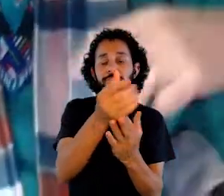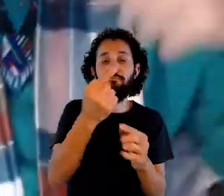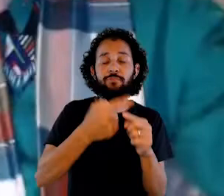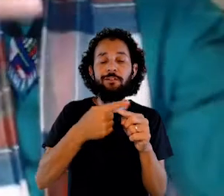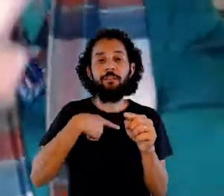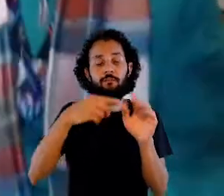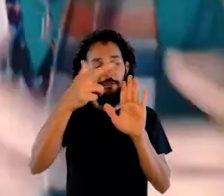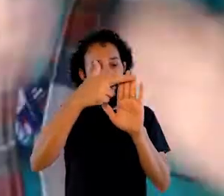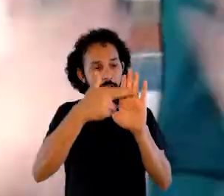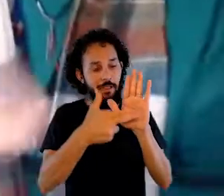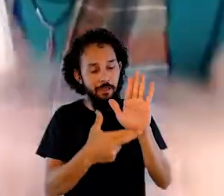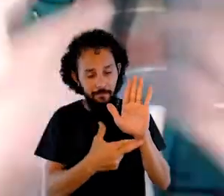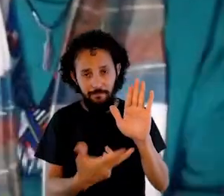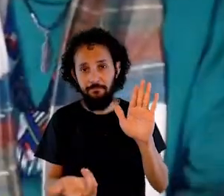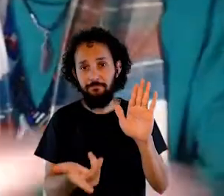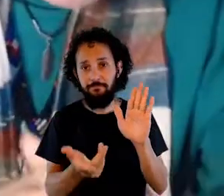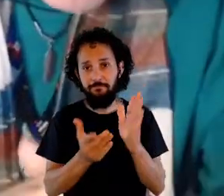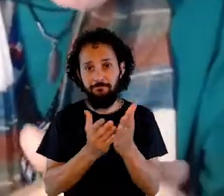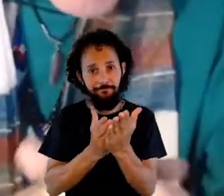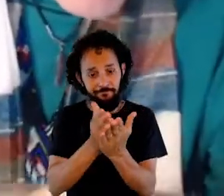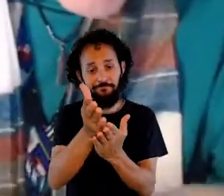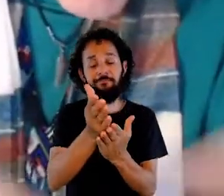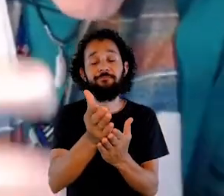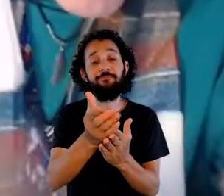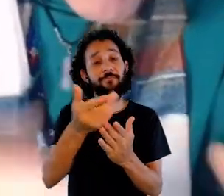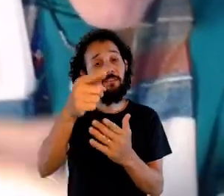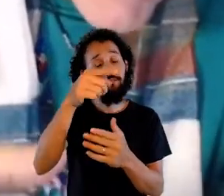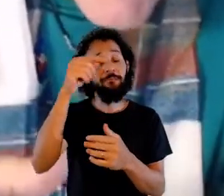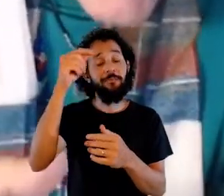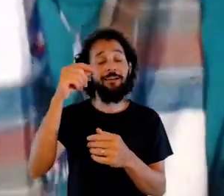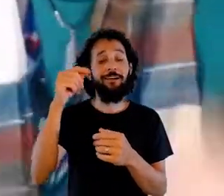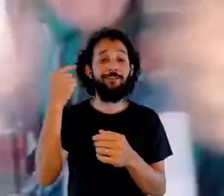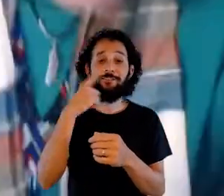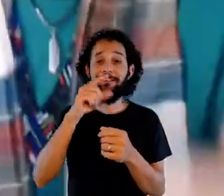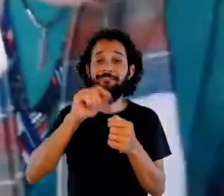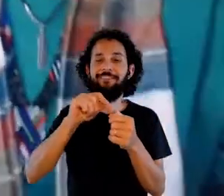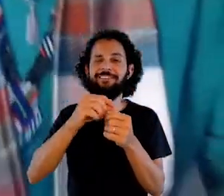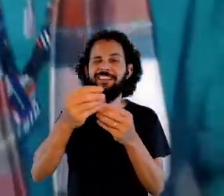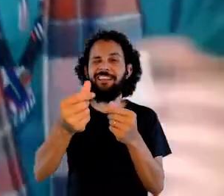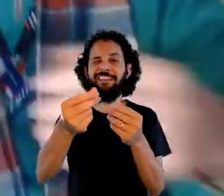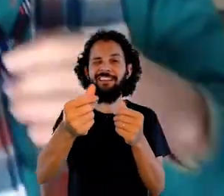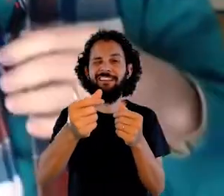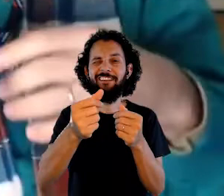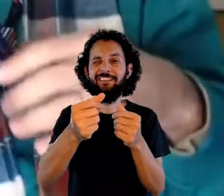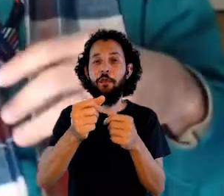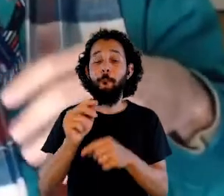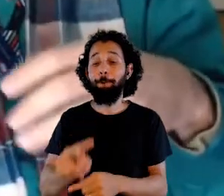vezes ele tem que fazer como é que chama? Improvisar no roteiro.